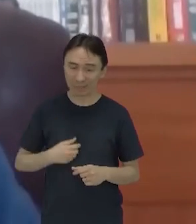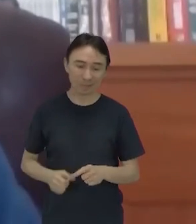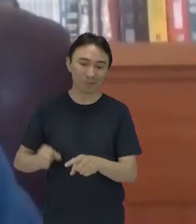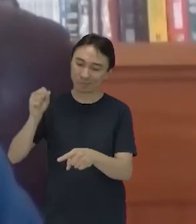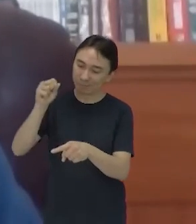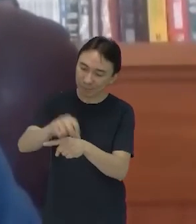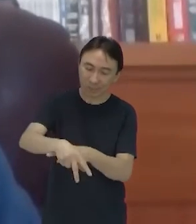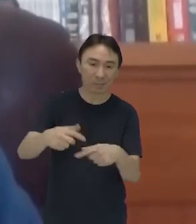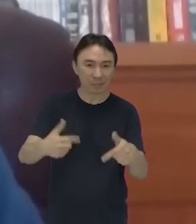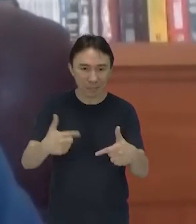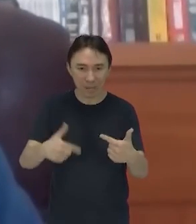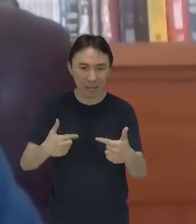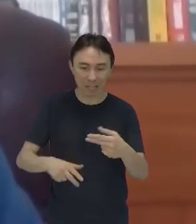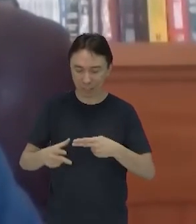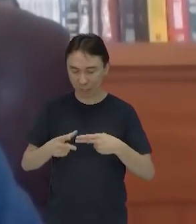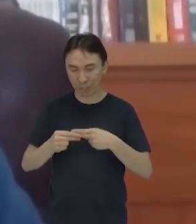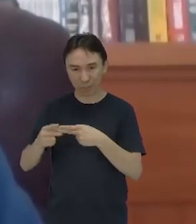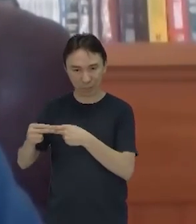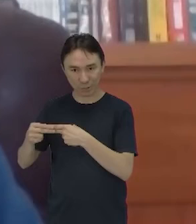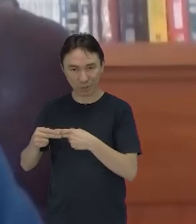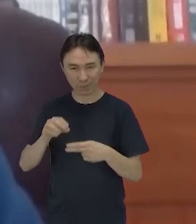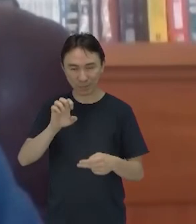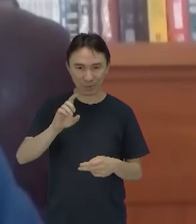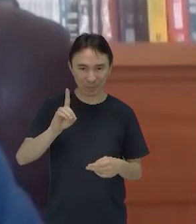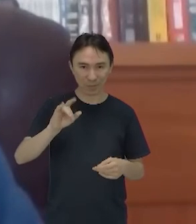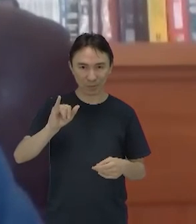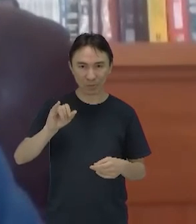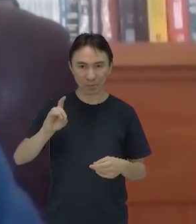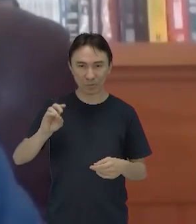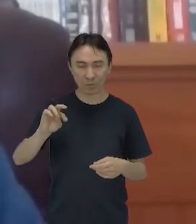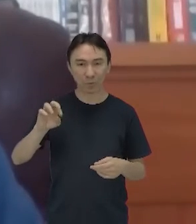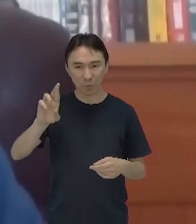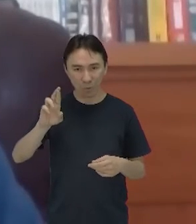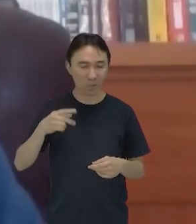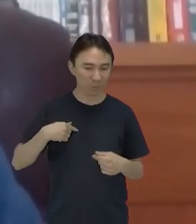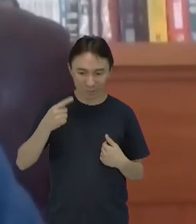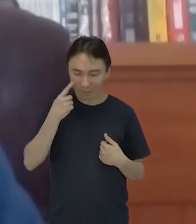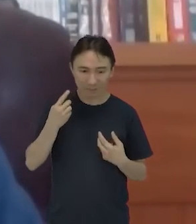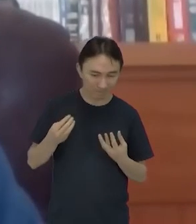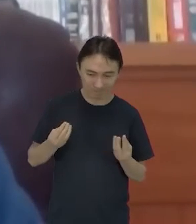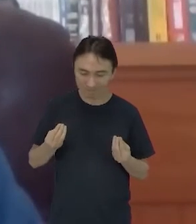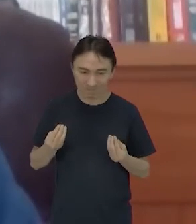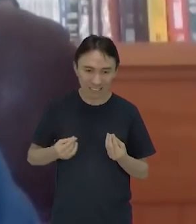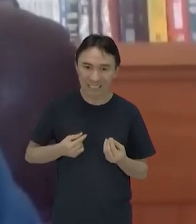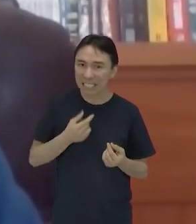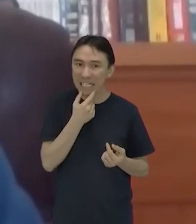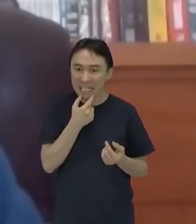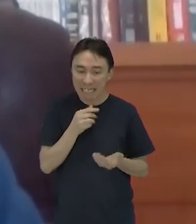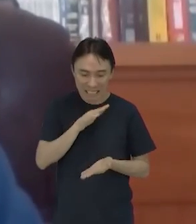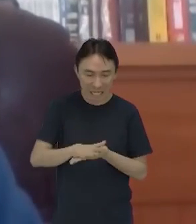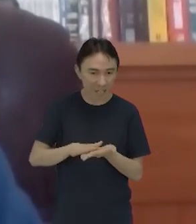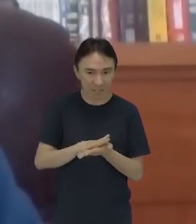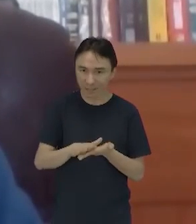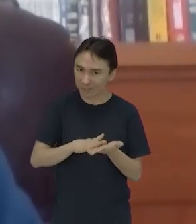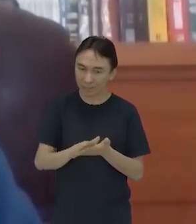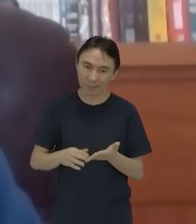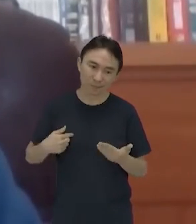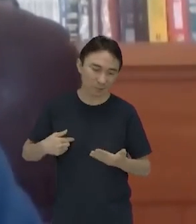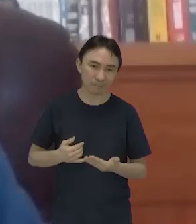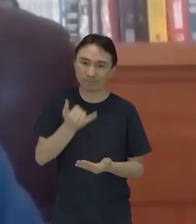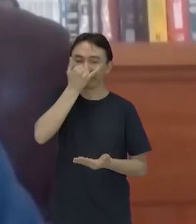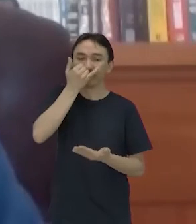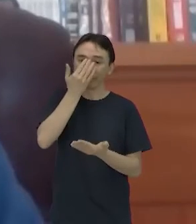inglês para poder avaliar o material estrangeiro, entender o material